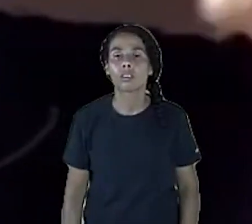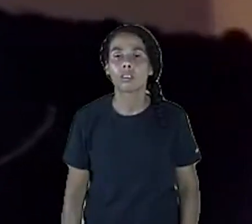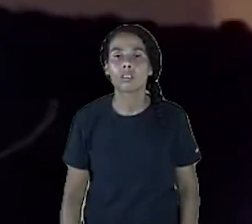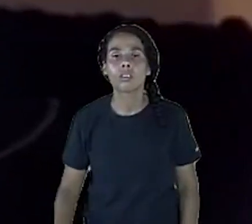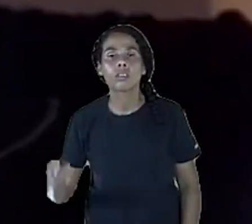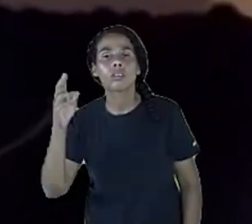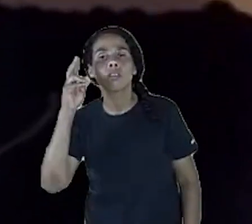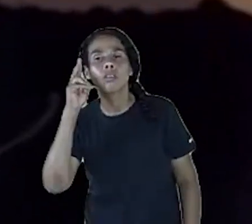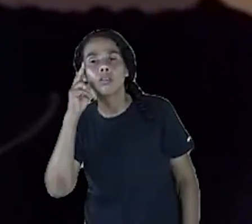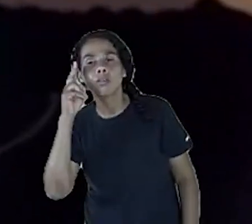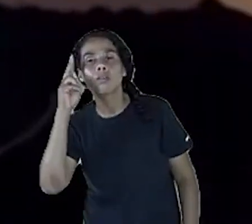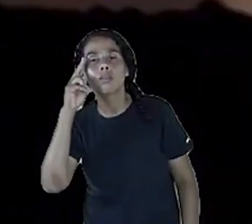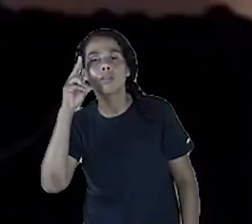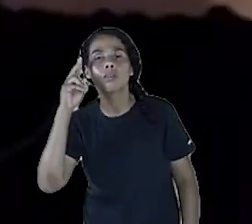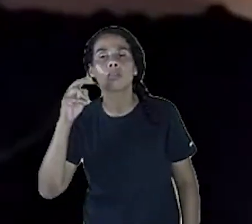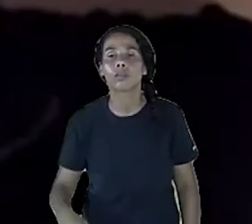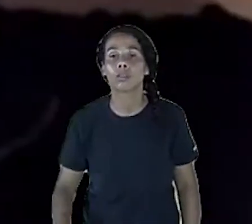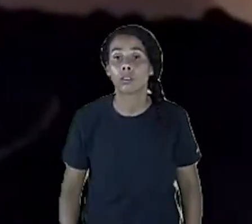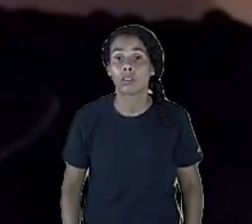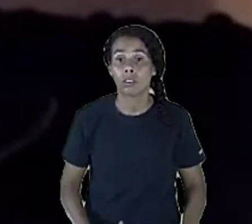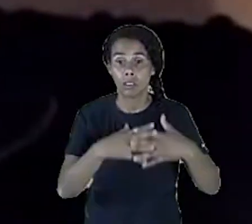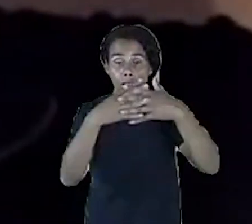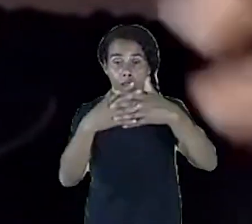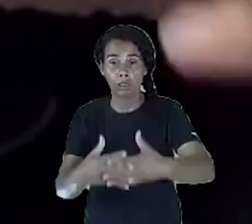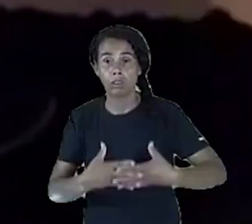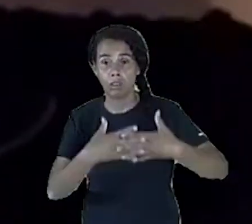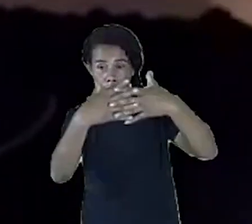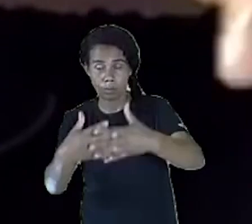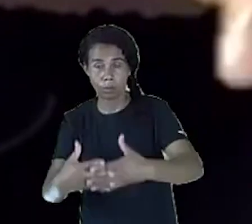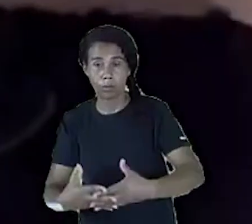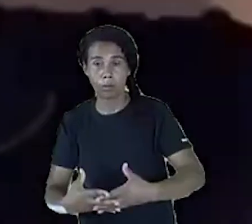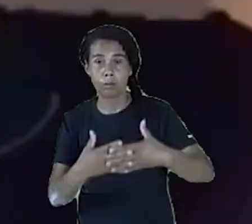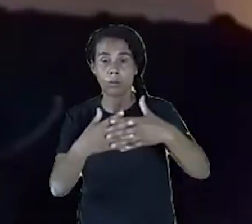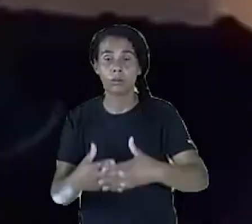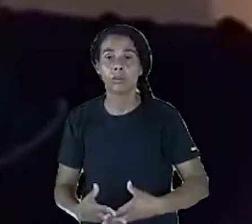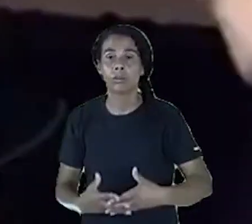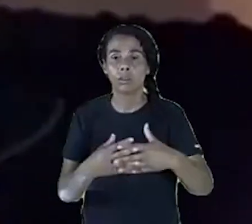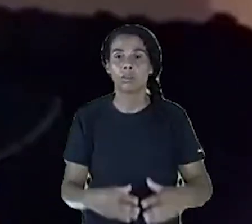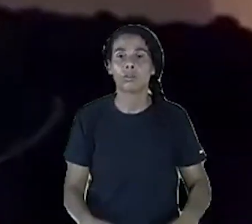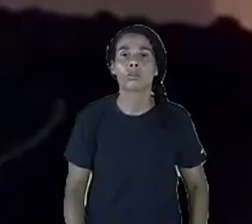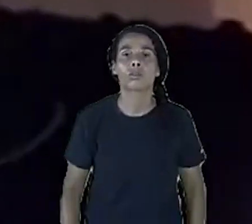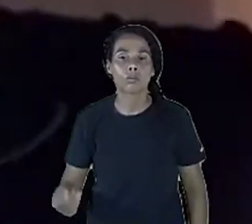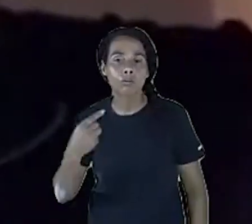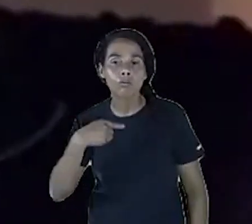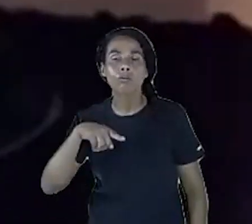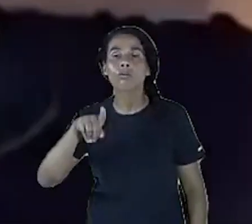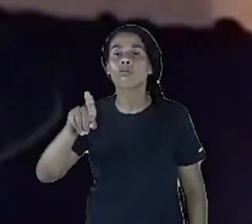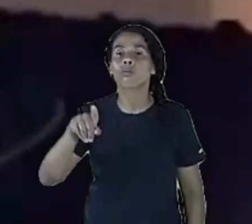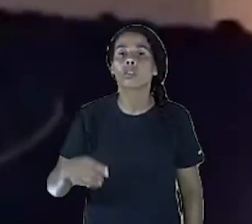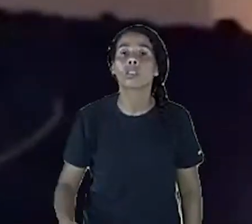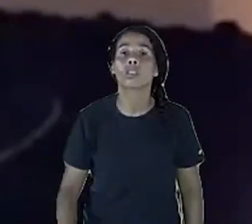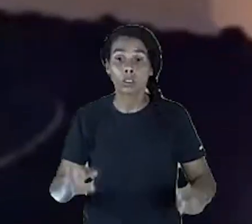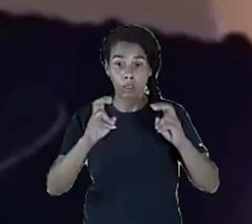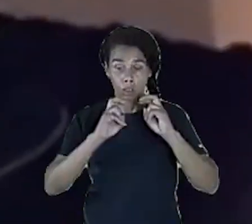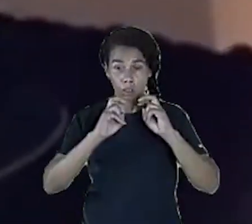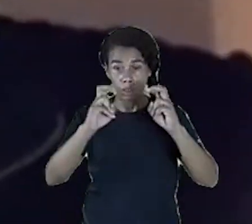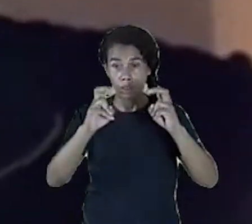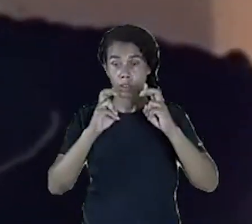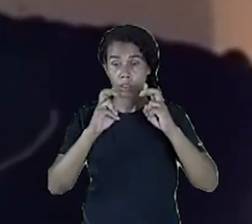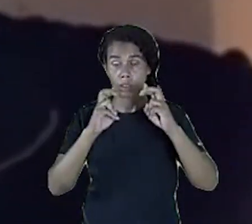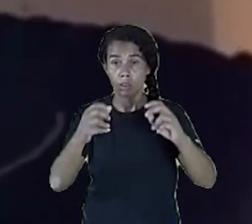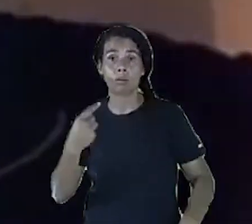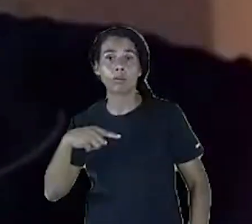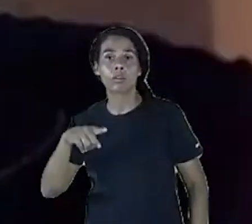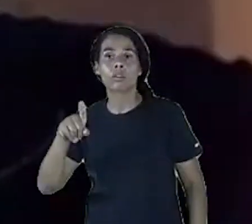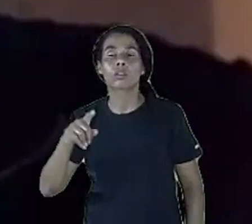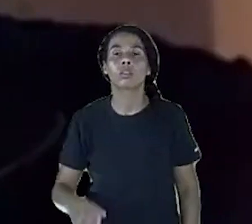para ir para a estação do trem, para pegar o trem para ir para a Bahia, para ir para